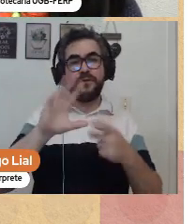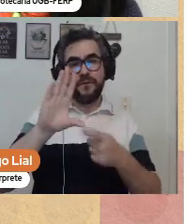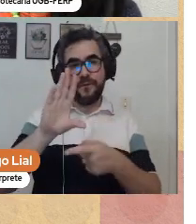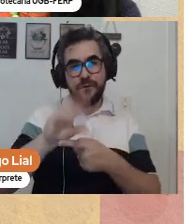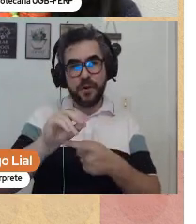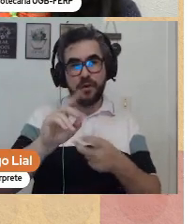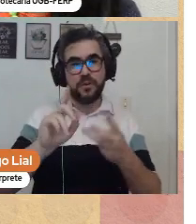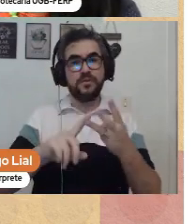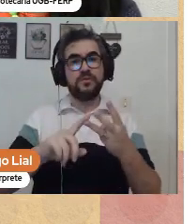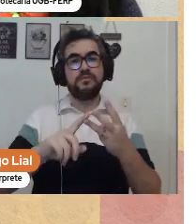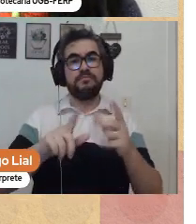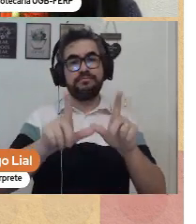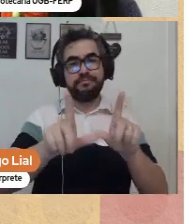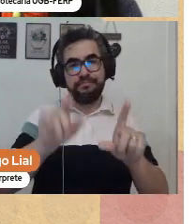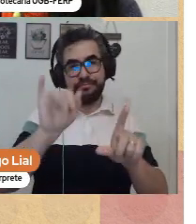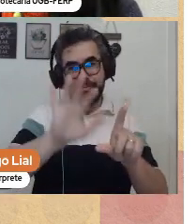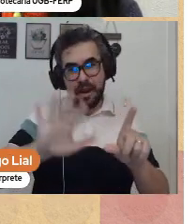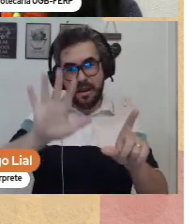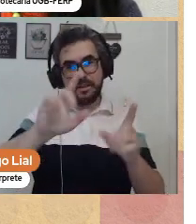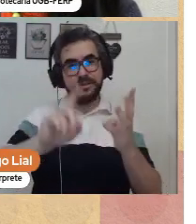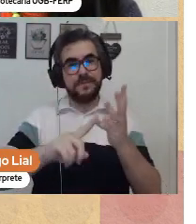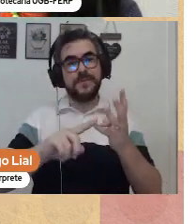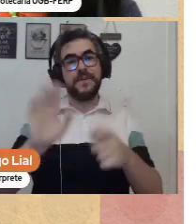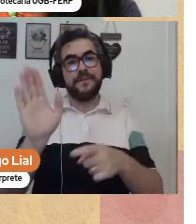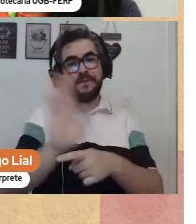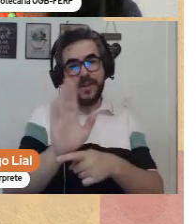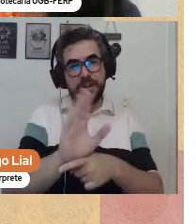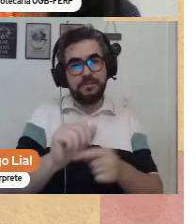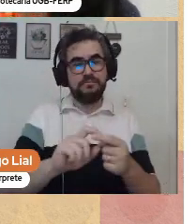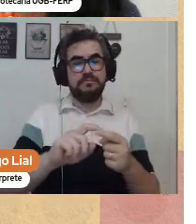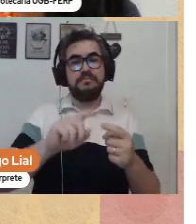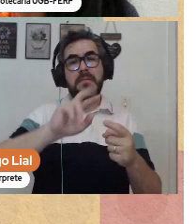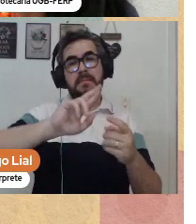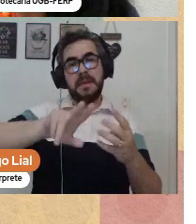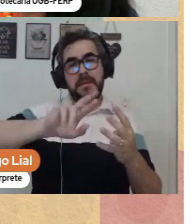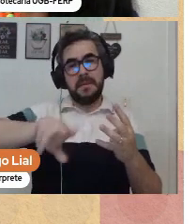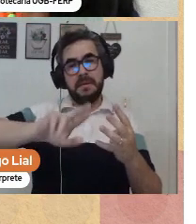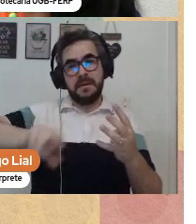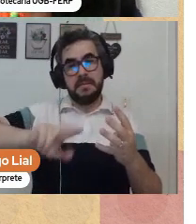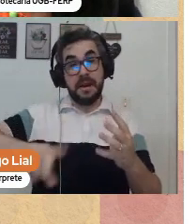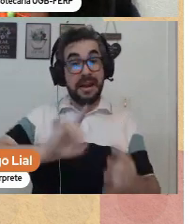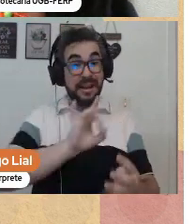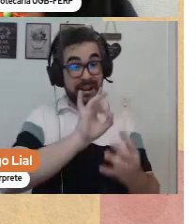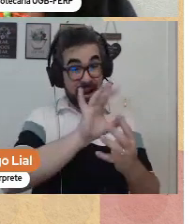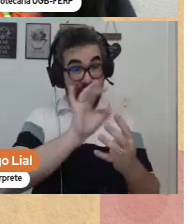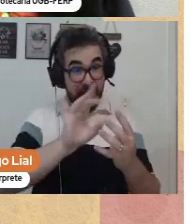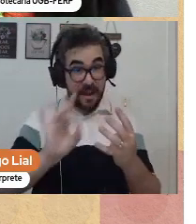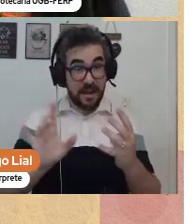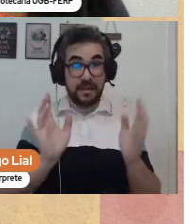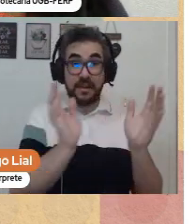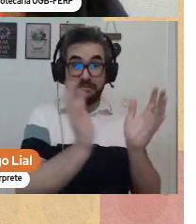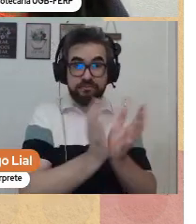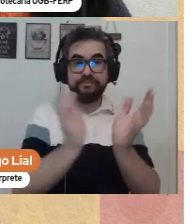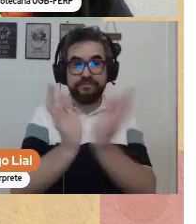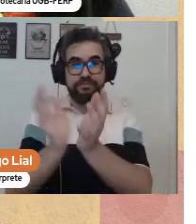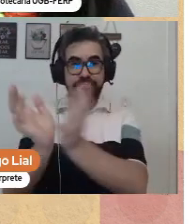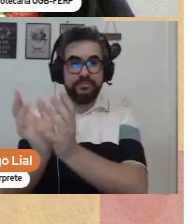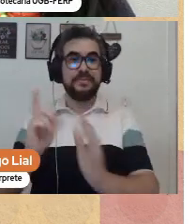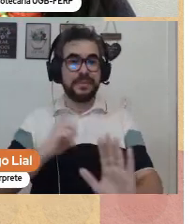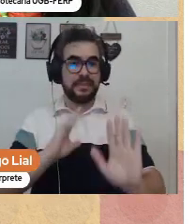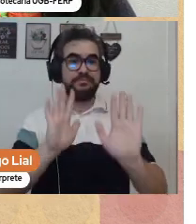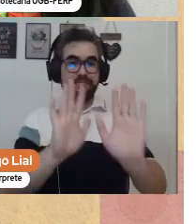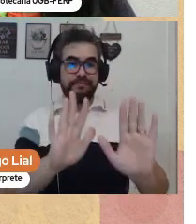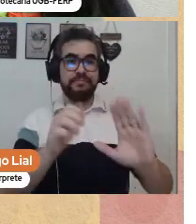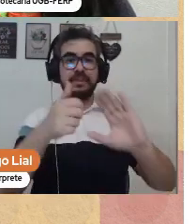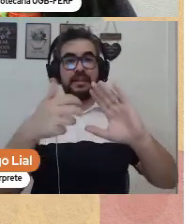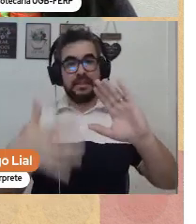fílmicos, tendo cada um dessas categorias suas especificidades, tanto para guarda como para